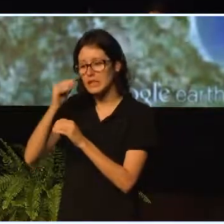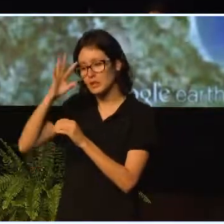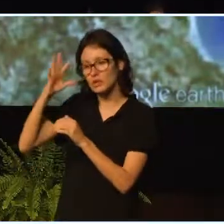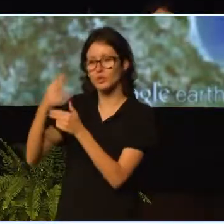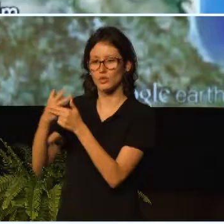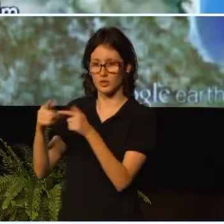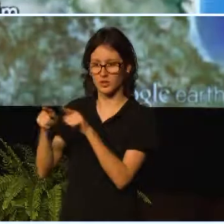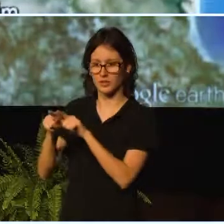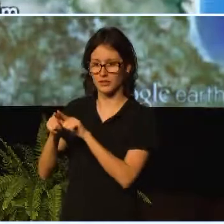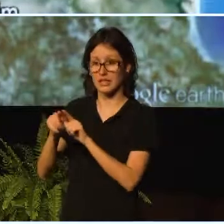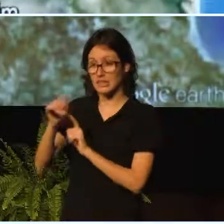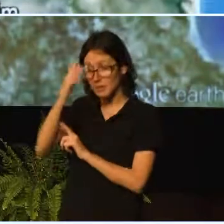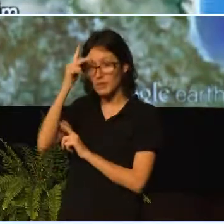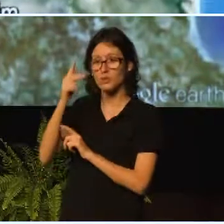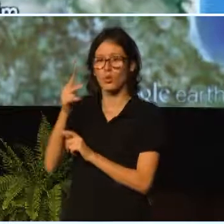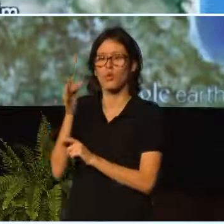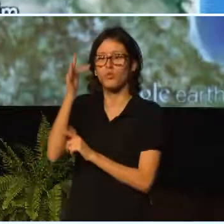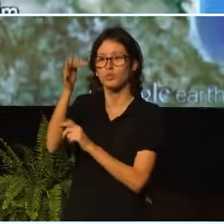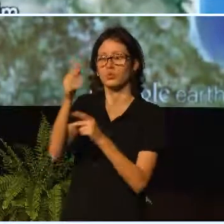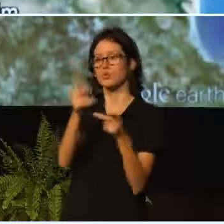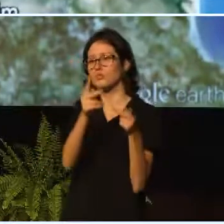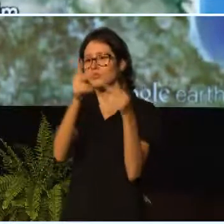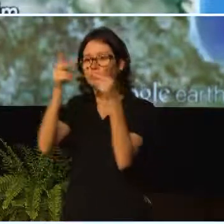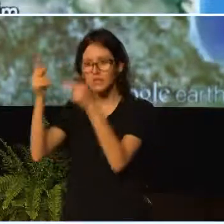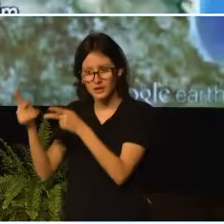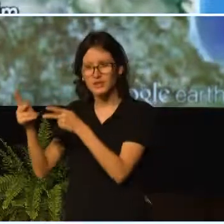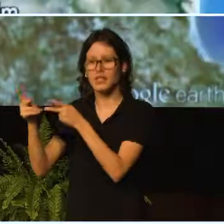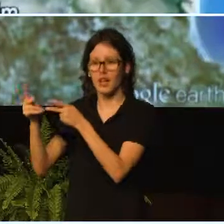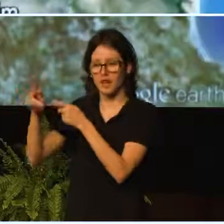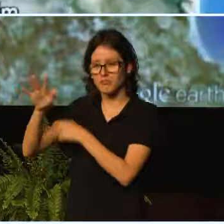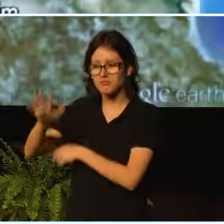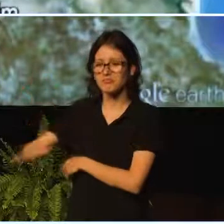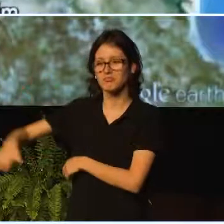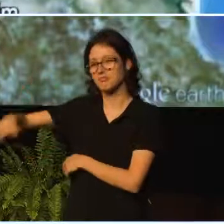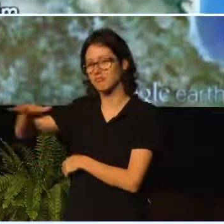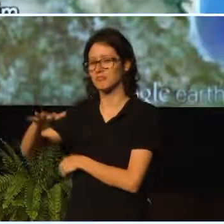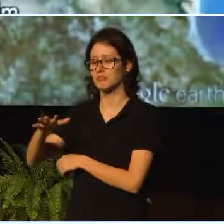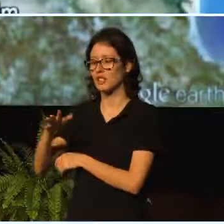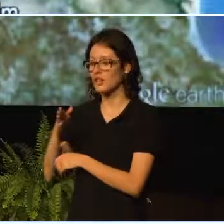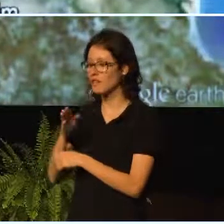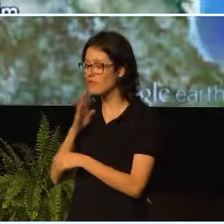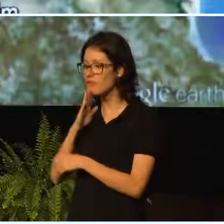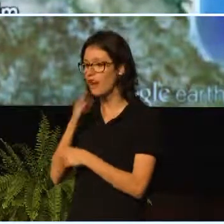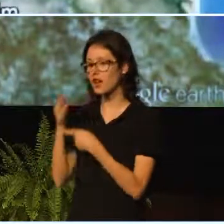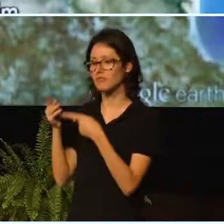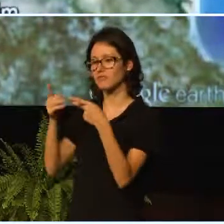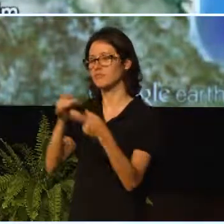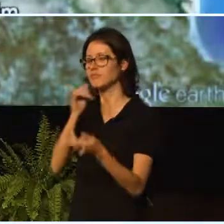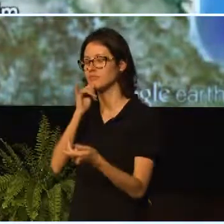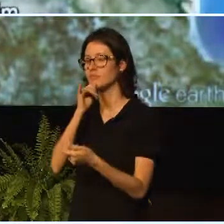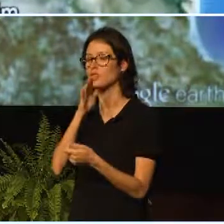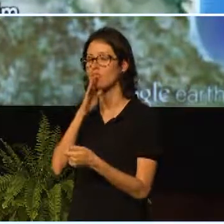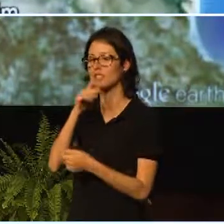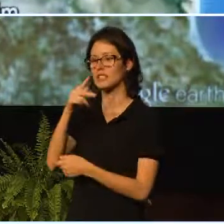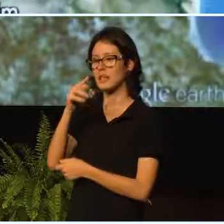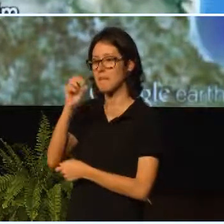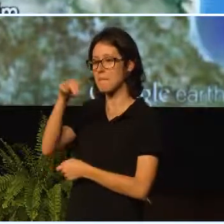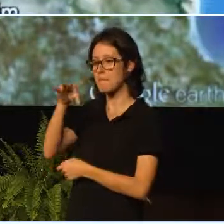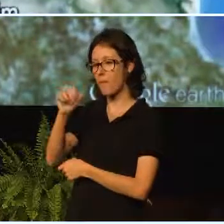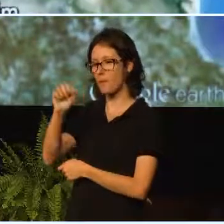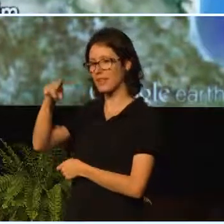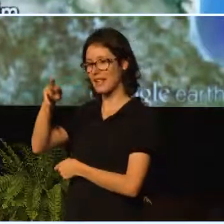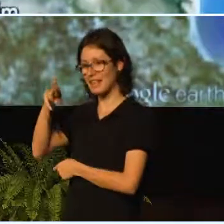Macaíba. Então, quando alguém for lá para o Rio Grande do Norte visitar Ponta Negra, já se sinta convidado a conhecer